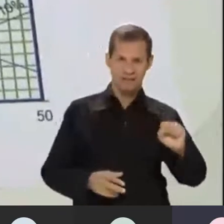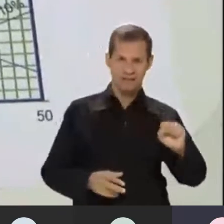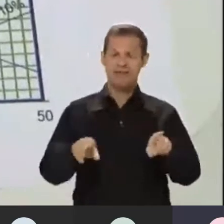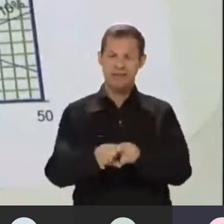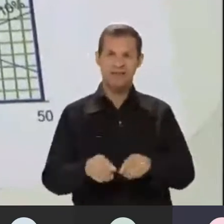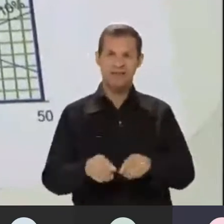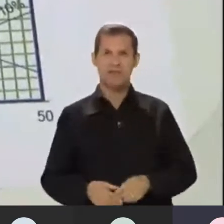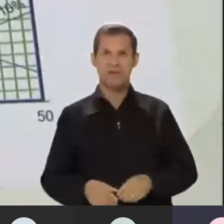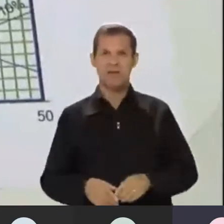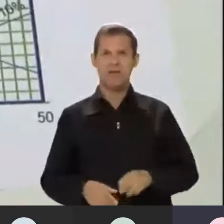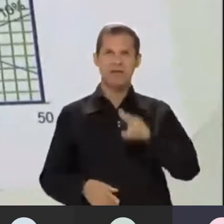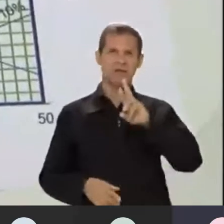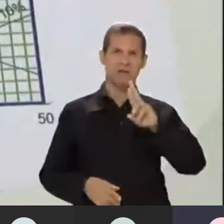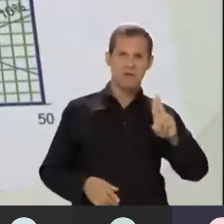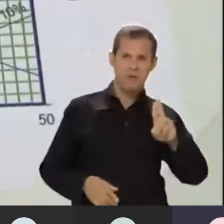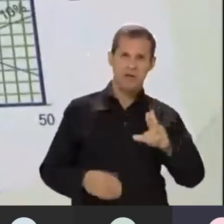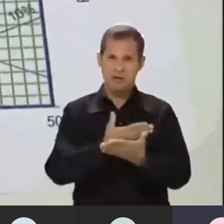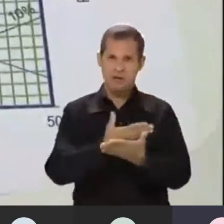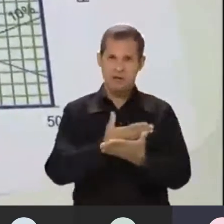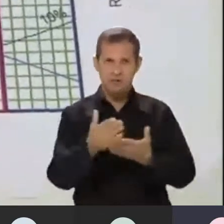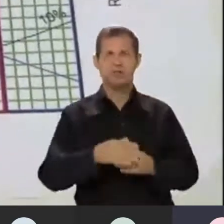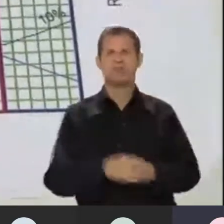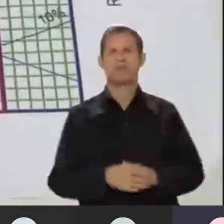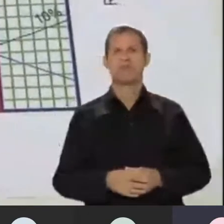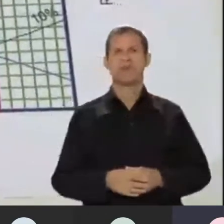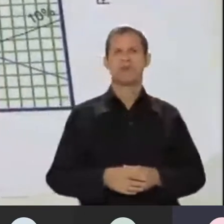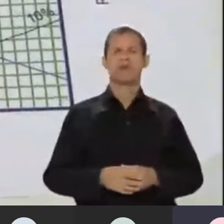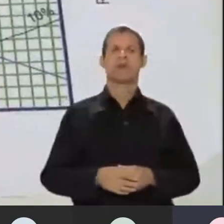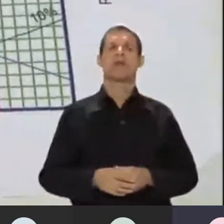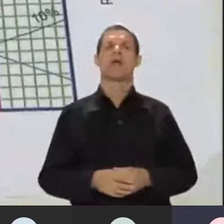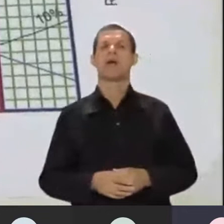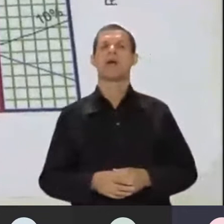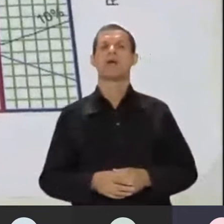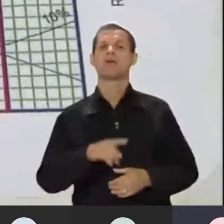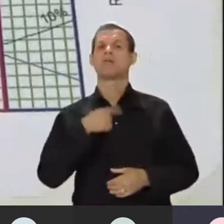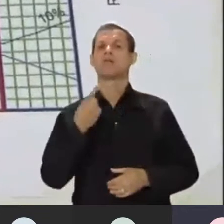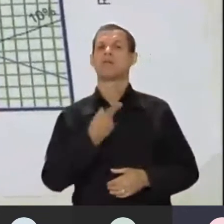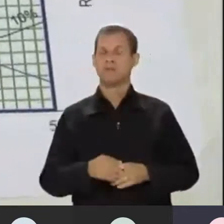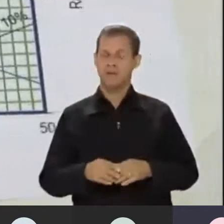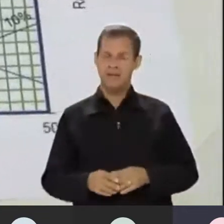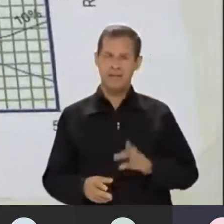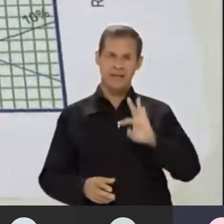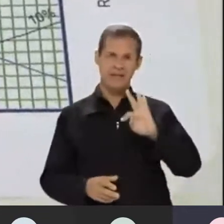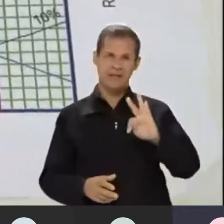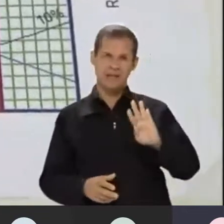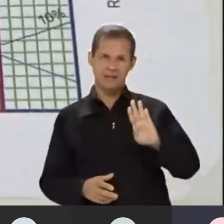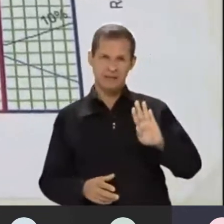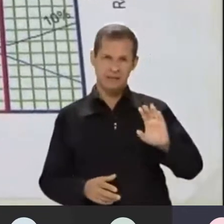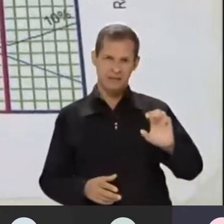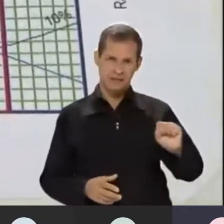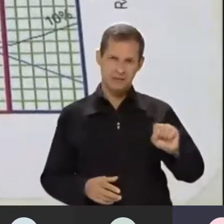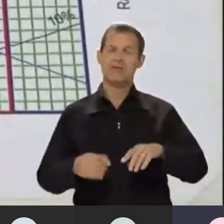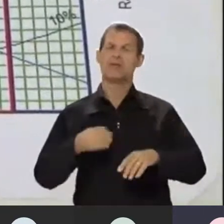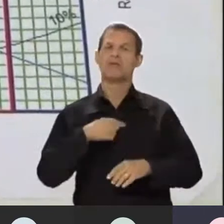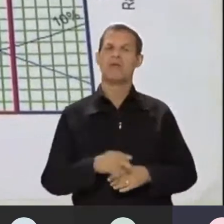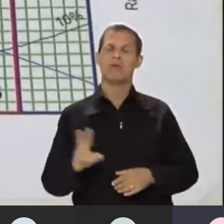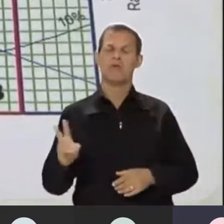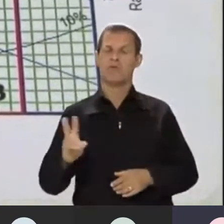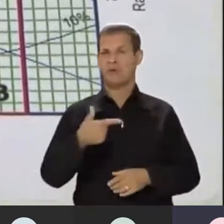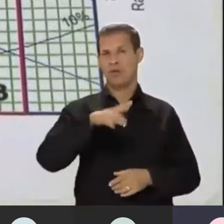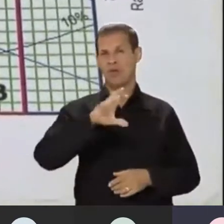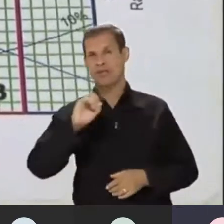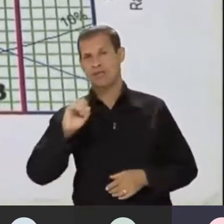bulbo seco e a umidade relativa inicialmente, tá? Então, vamos aqui embaixo, que é onde a gente tem essa temperatura de bulbo seco. Aqui eu